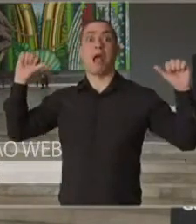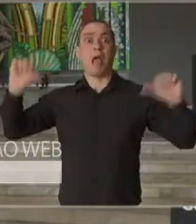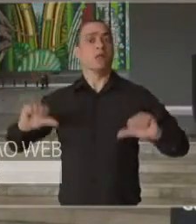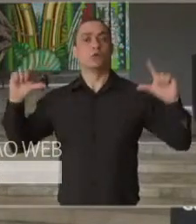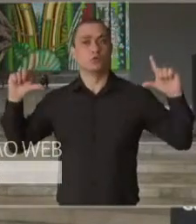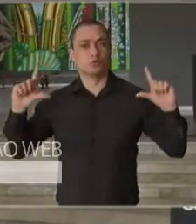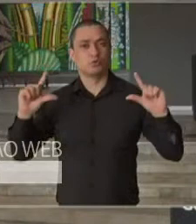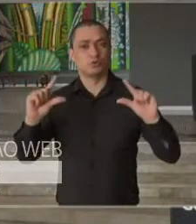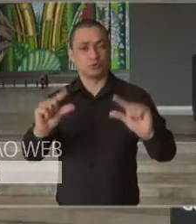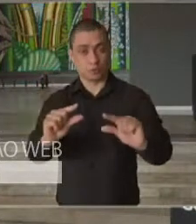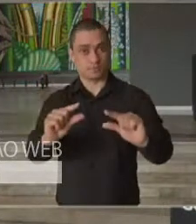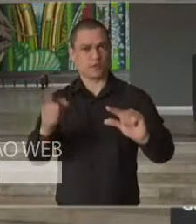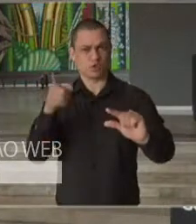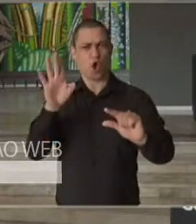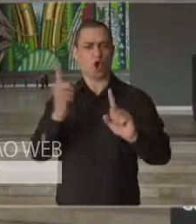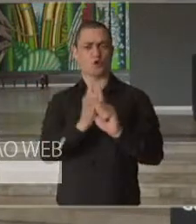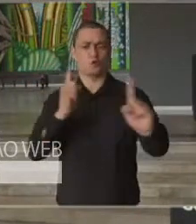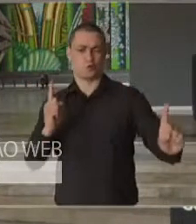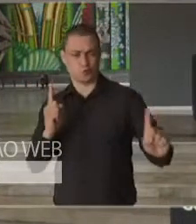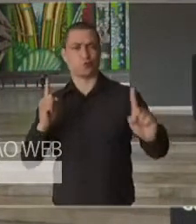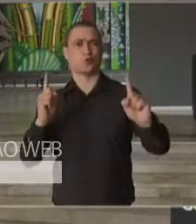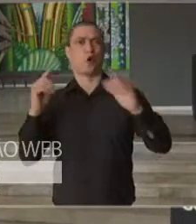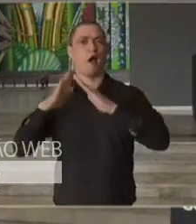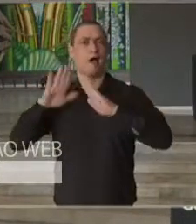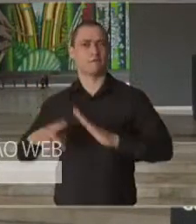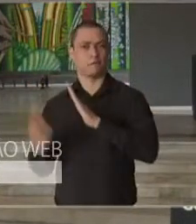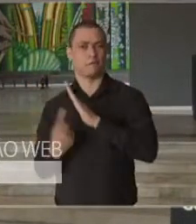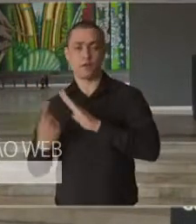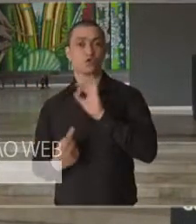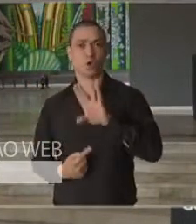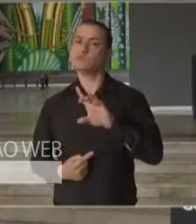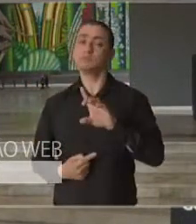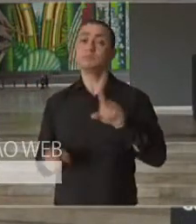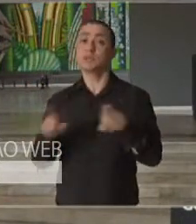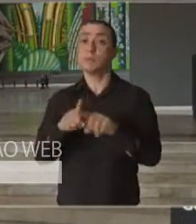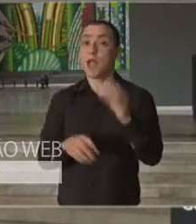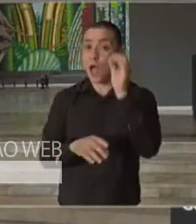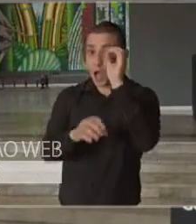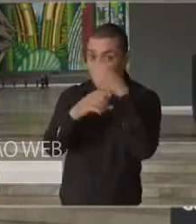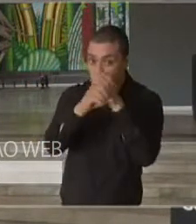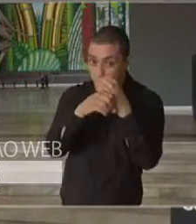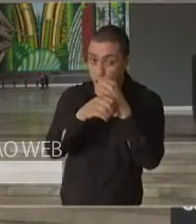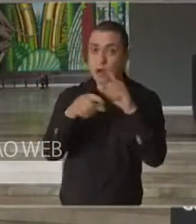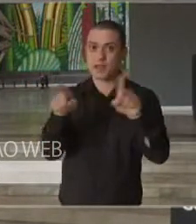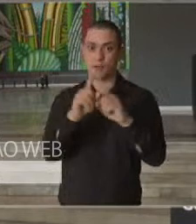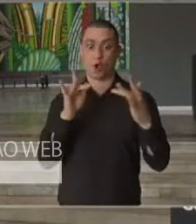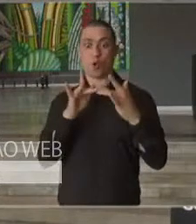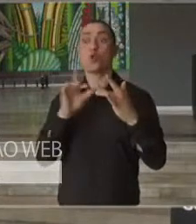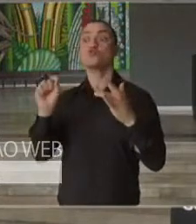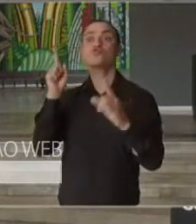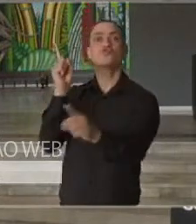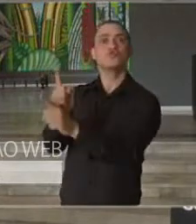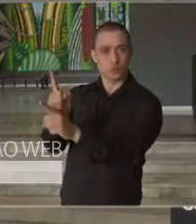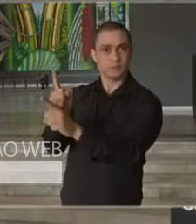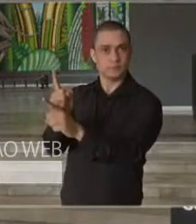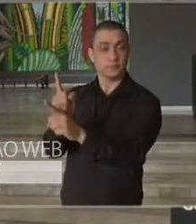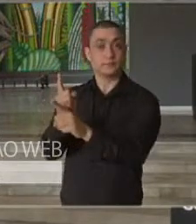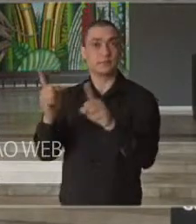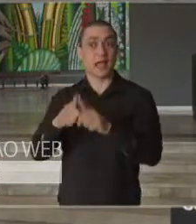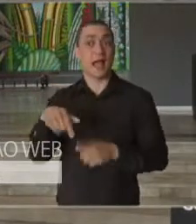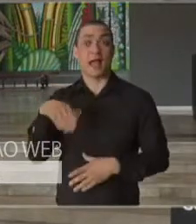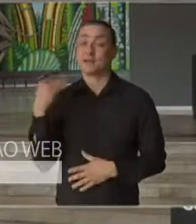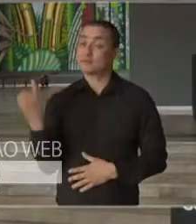com as ferramentas de distanciamento, isolamento, mas também de testagem, isolamento de contatos, que passam a ser ainda